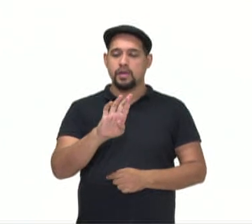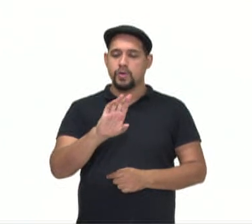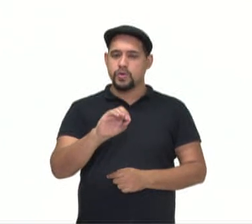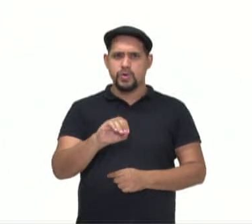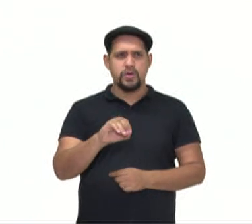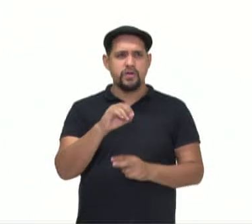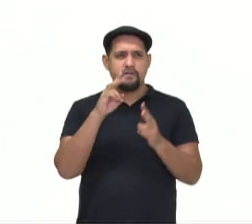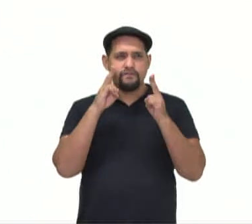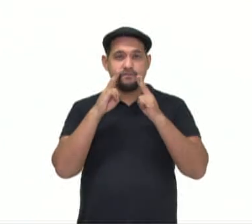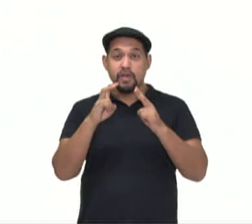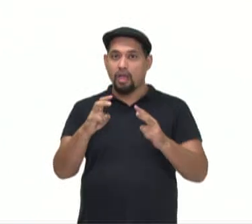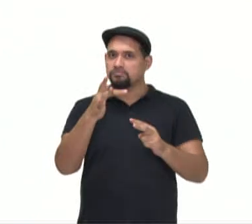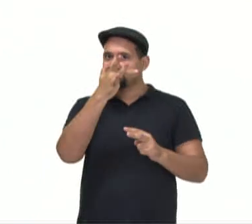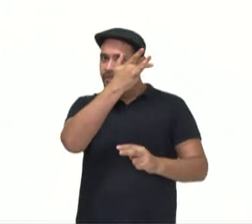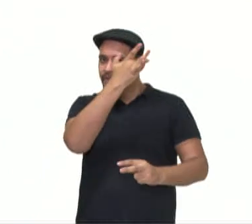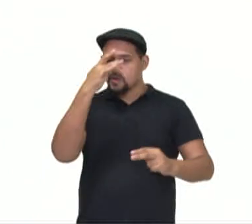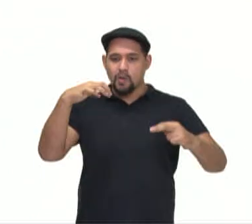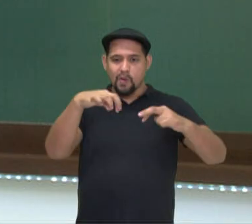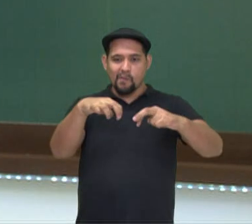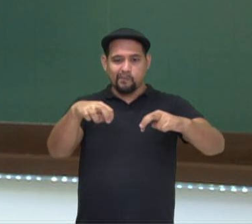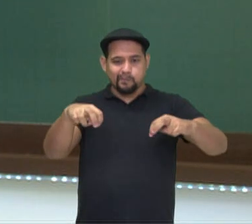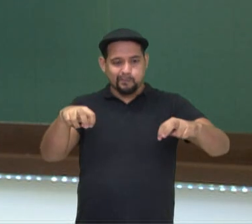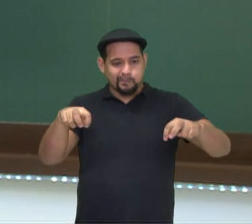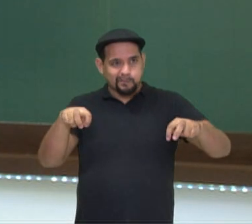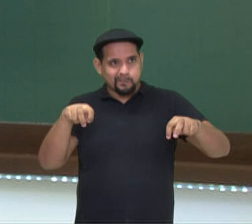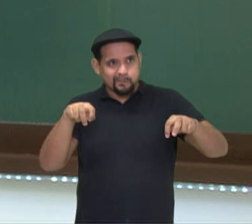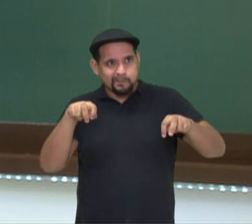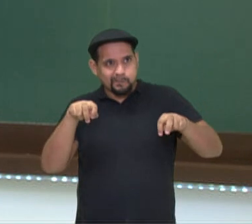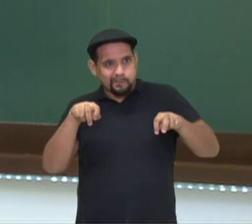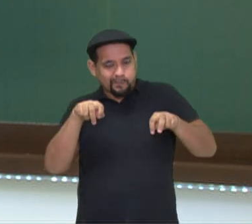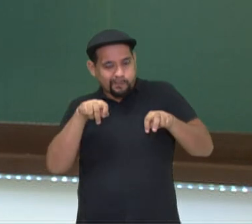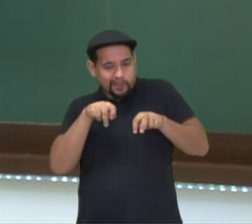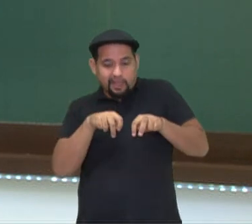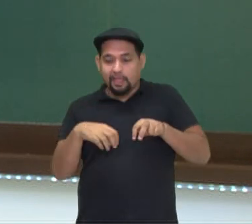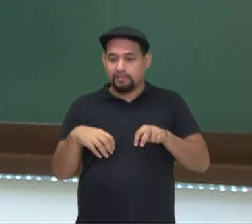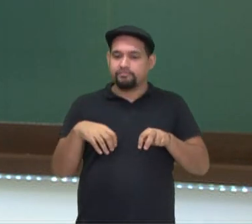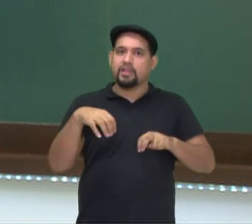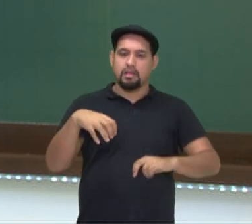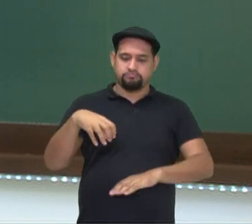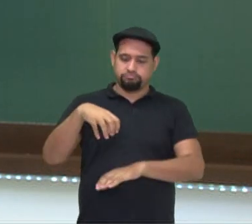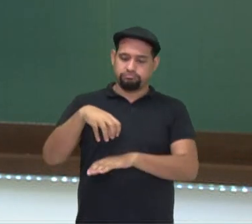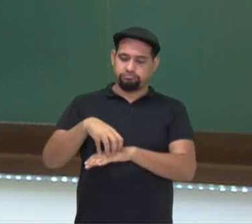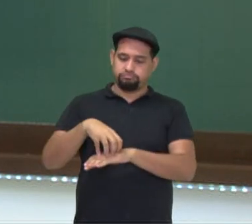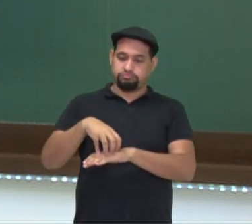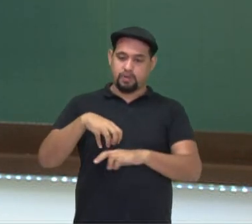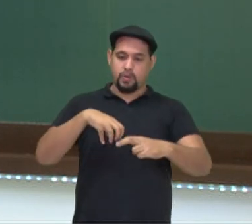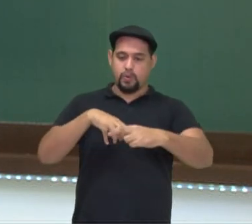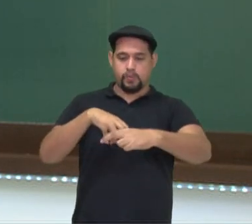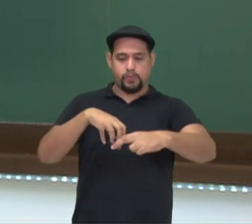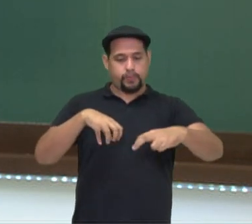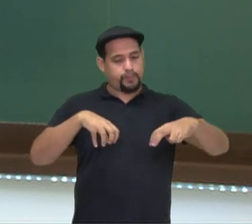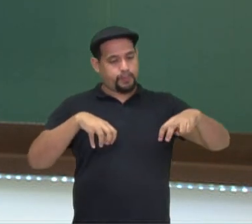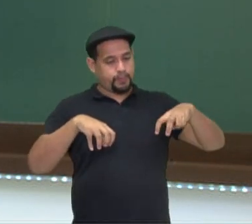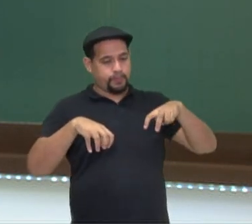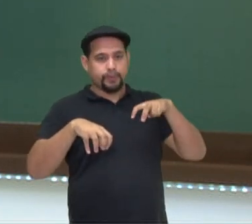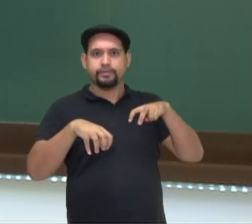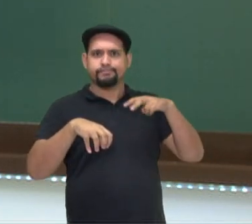a plateia ficava ao redor e aqui no meio o espaço do palco, onde a